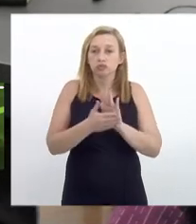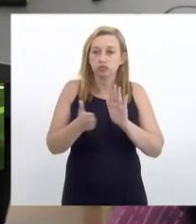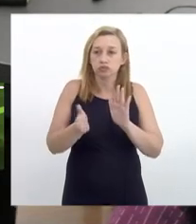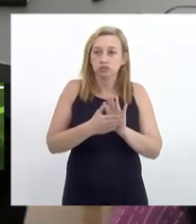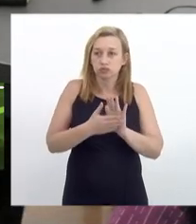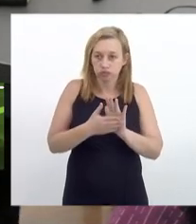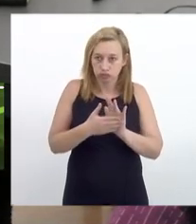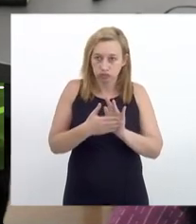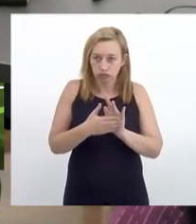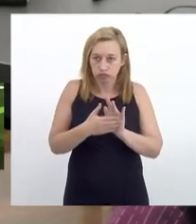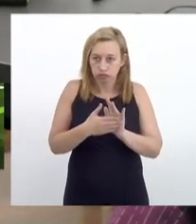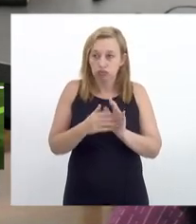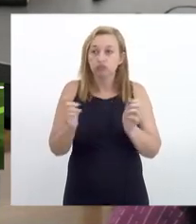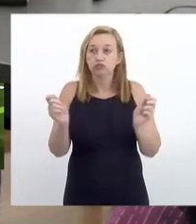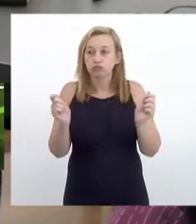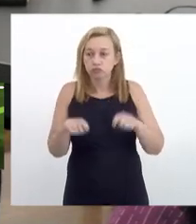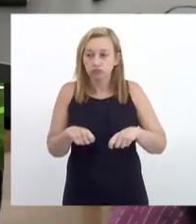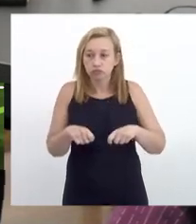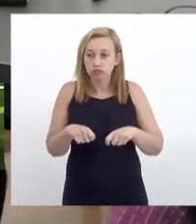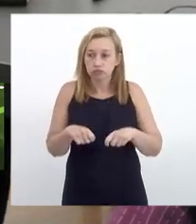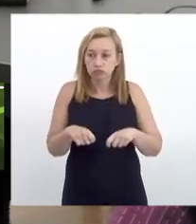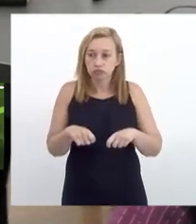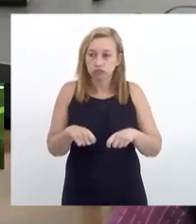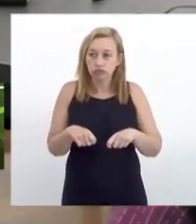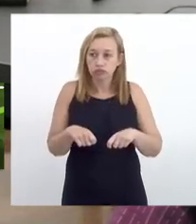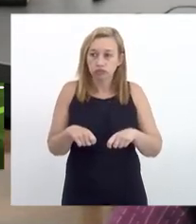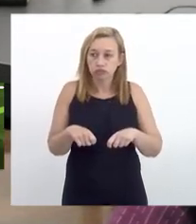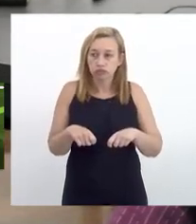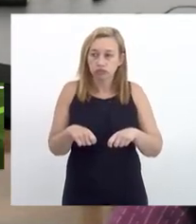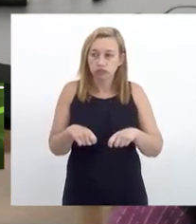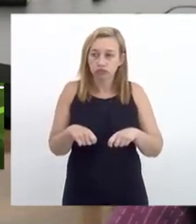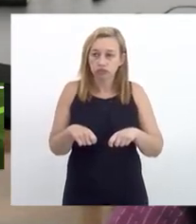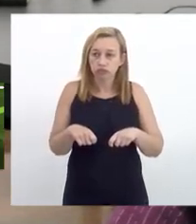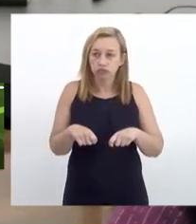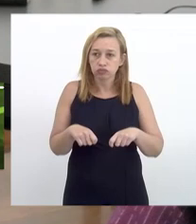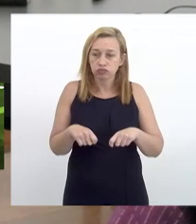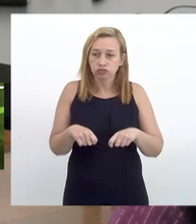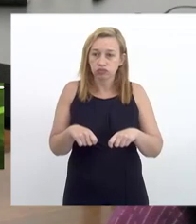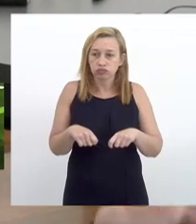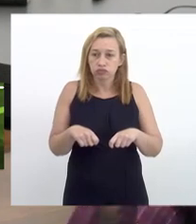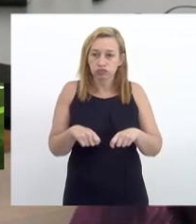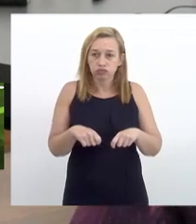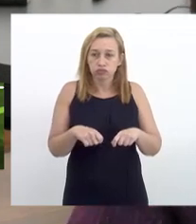Diante Da possibilidade De abrir-se Um abismo